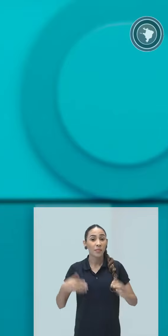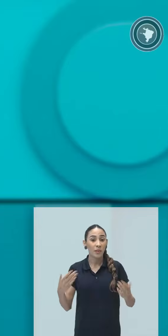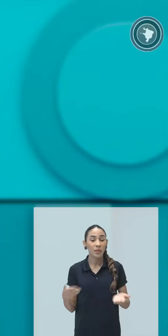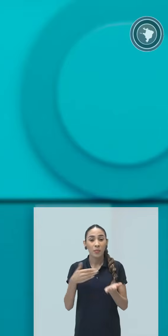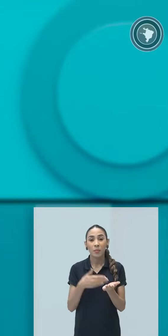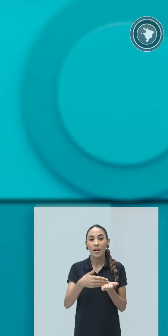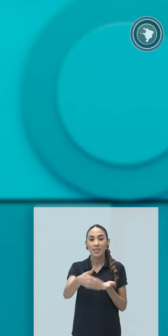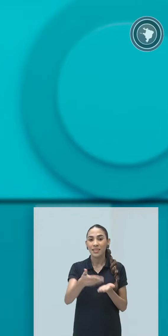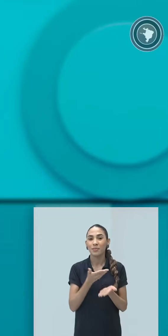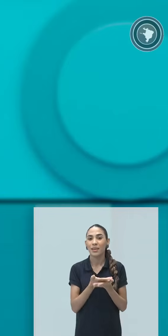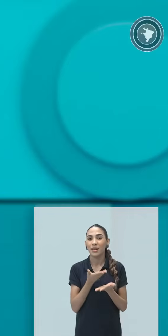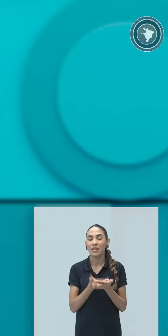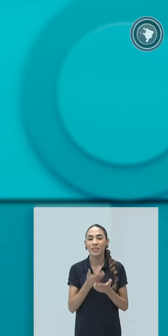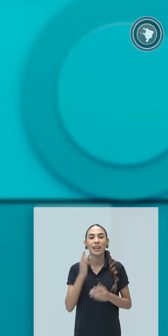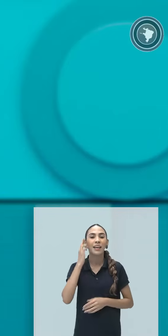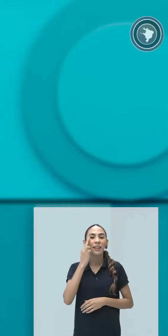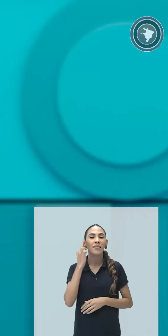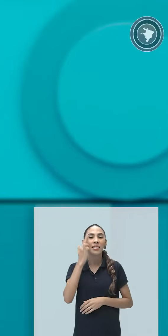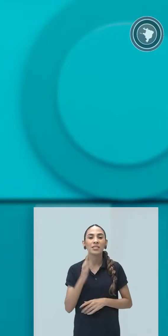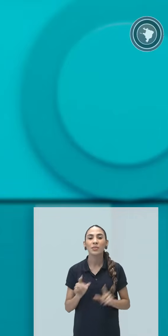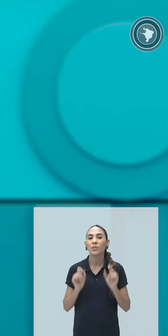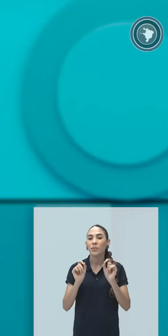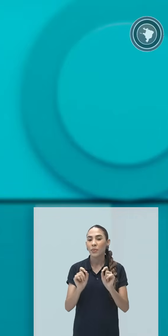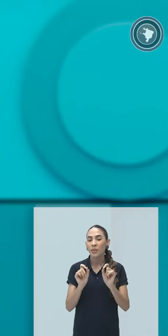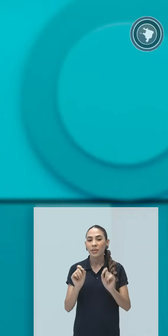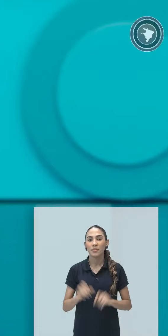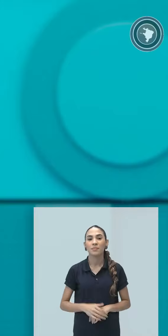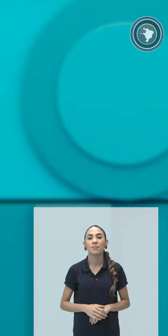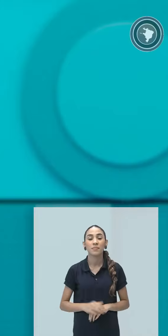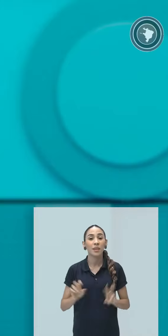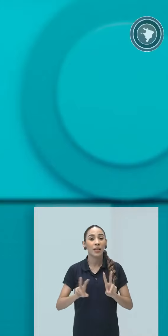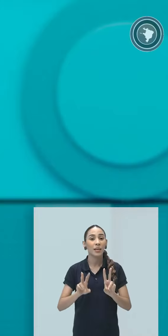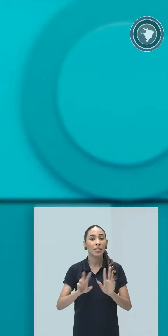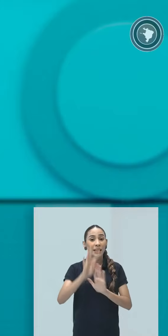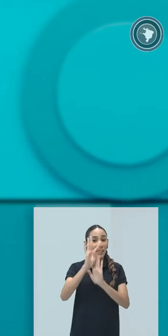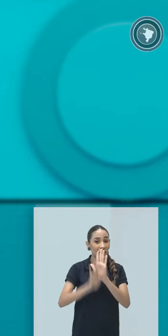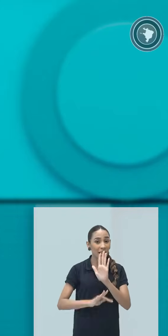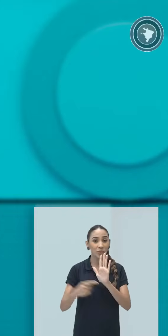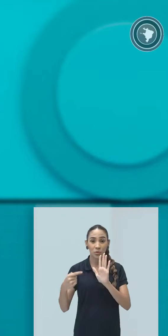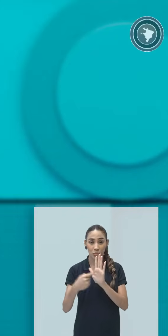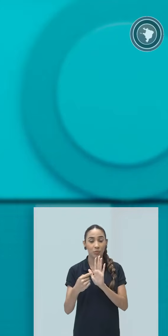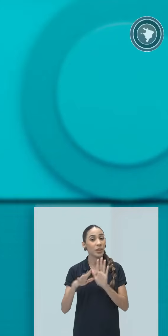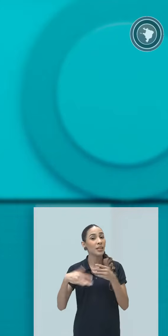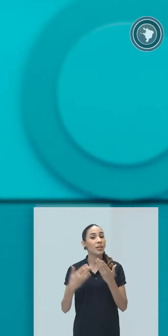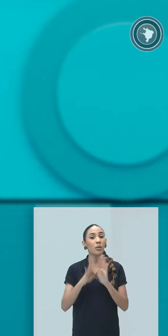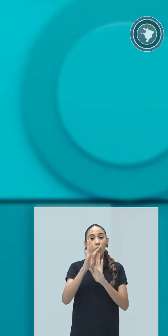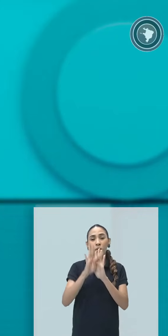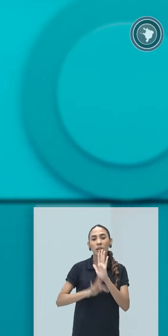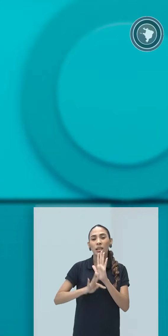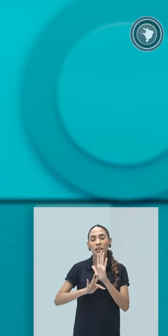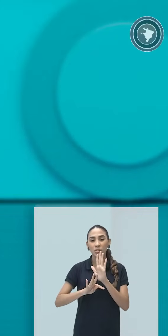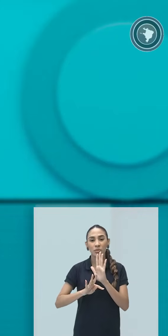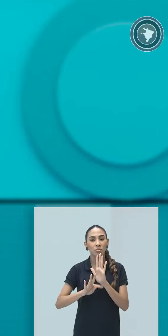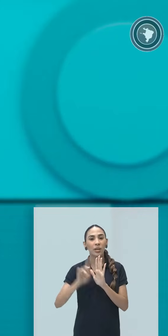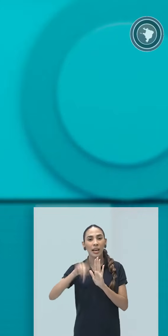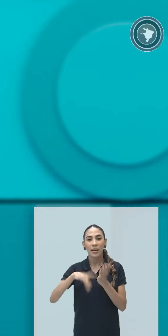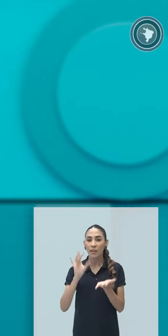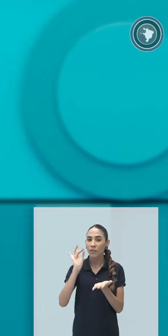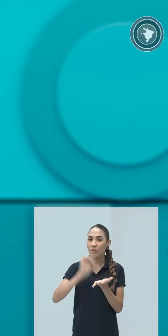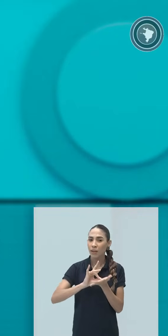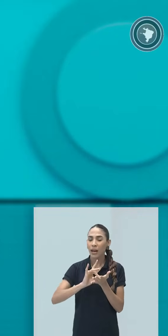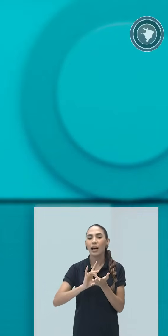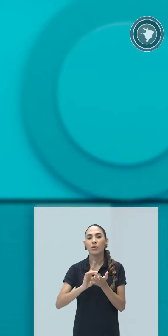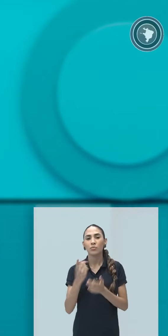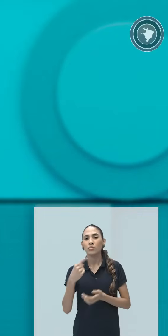Começamos a nossa aula refletindo um pouquinho sobre os textos. Então, os textos são exatamente aquele instrumento